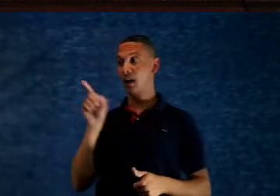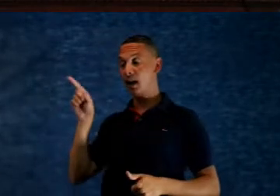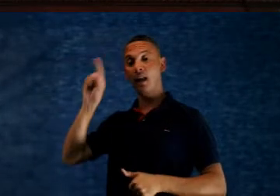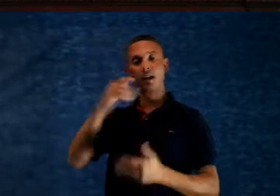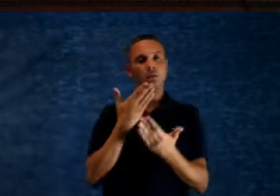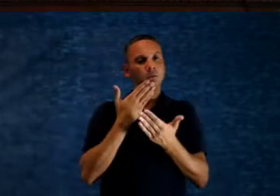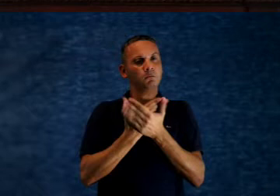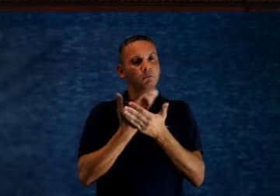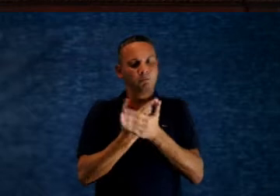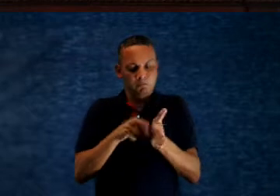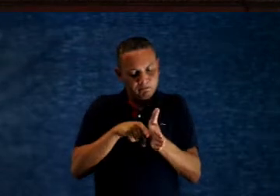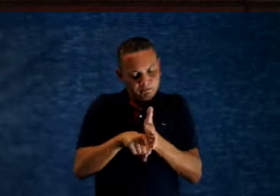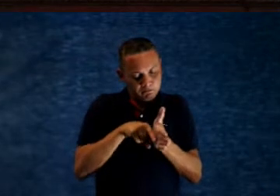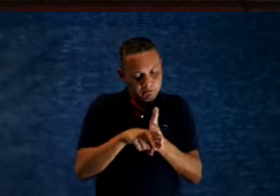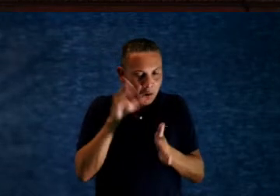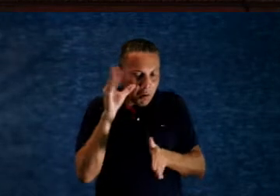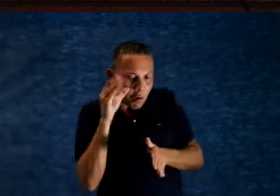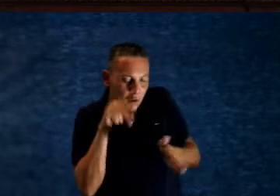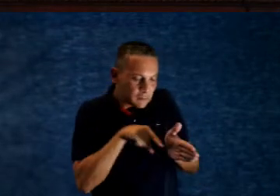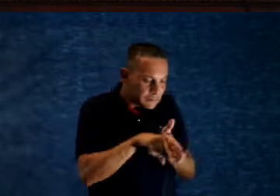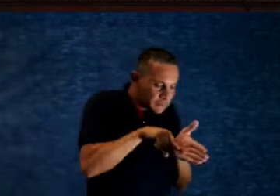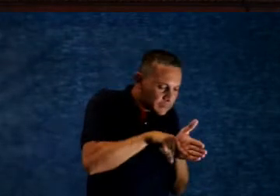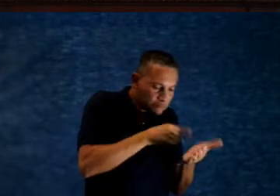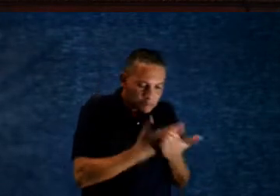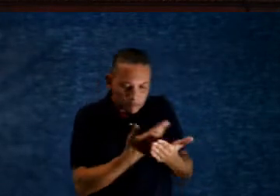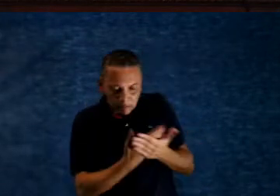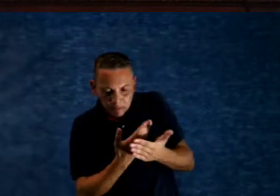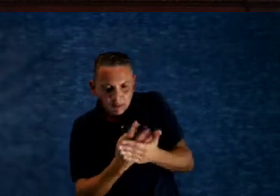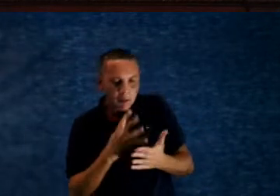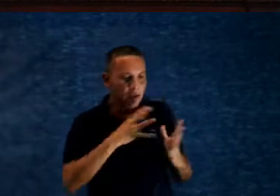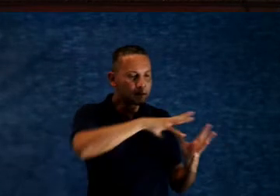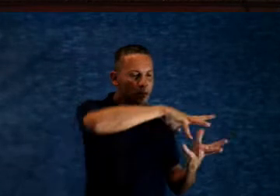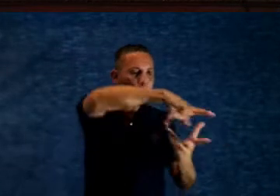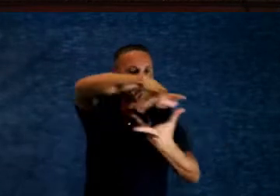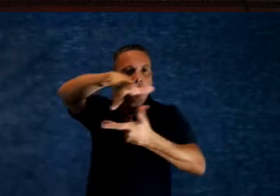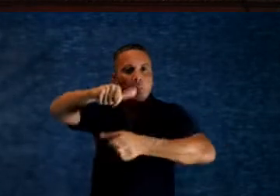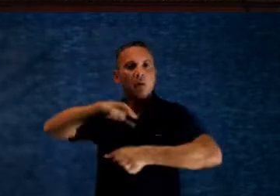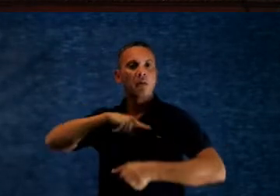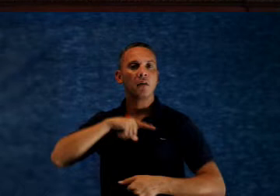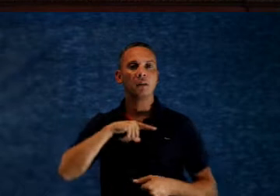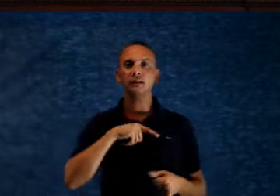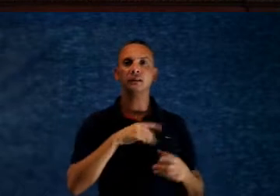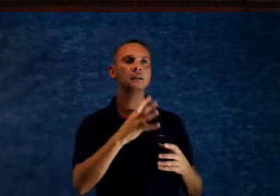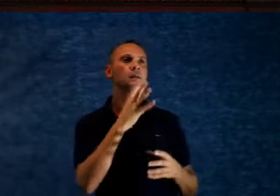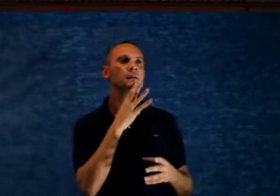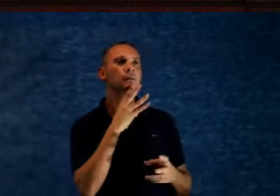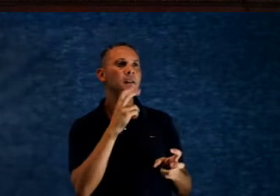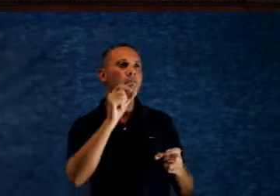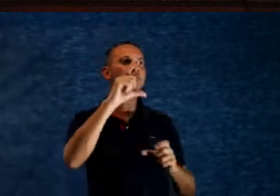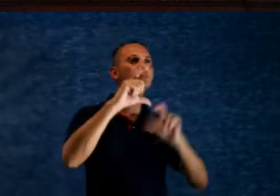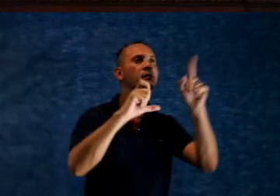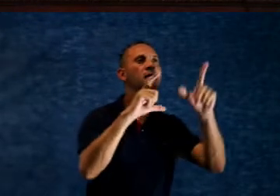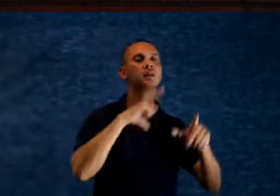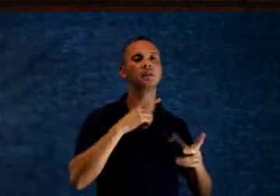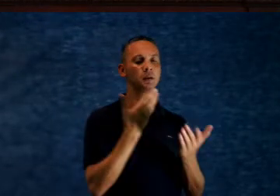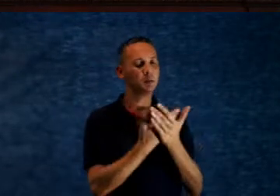estudiosa, alguém que se dedica com curiosidade genuína a conhecer o mundo, a desbravar o mundo, a decifrar o